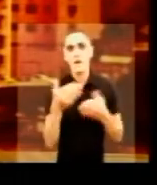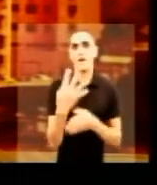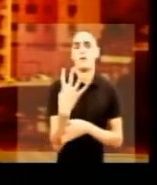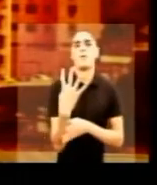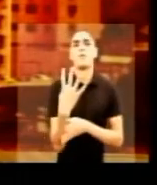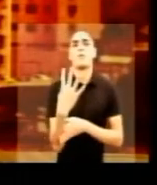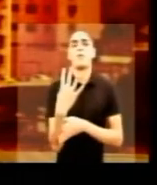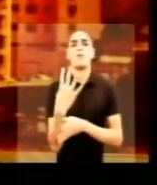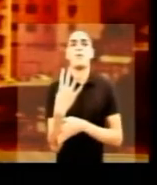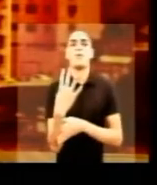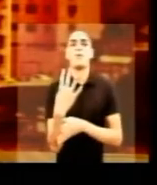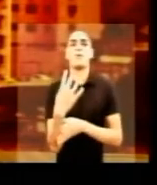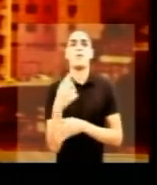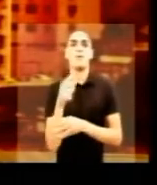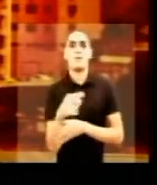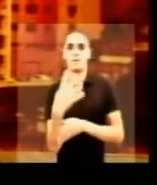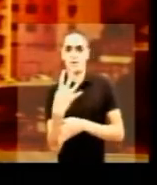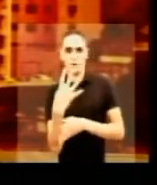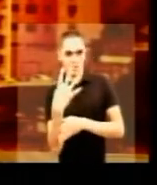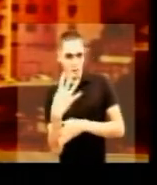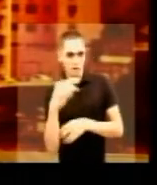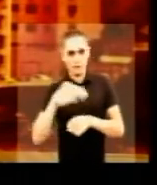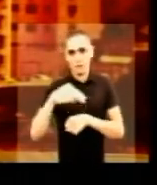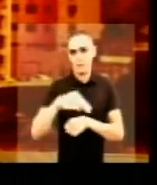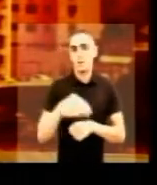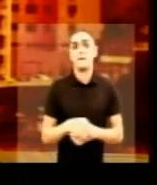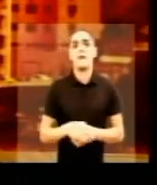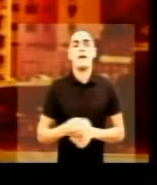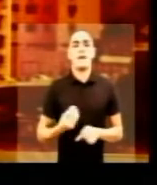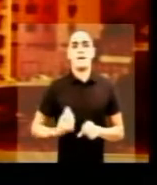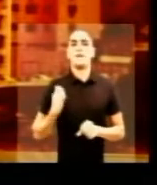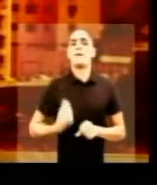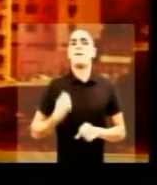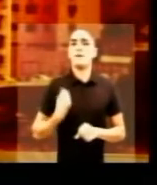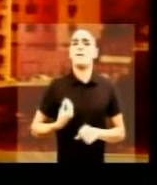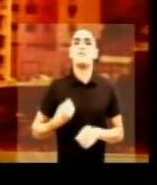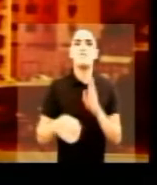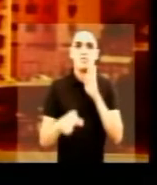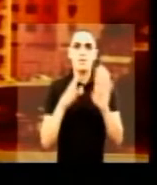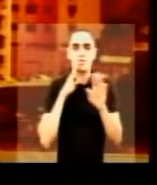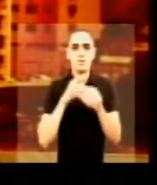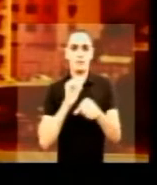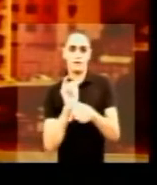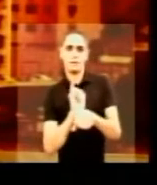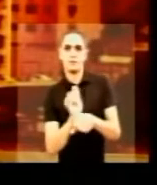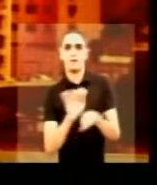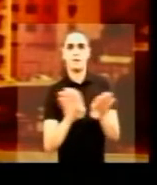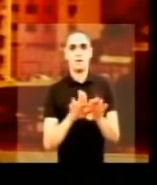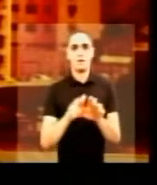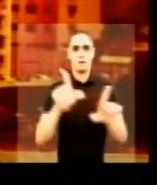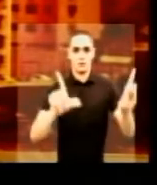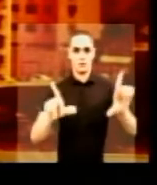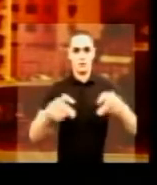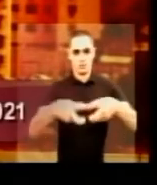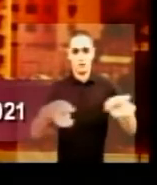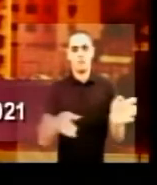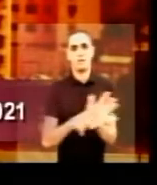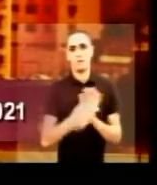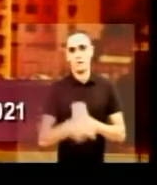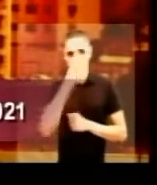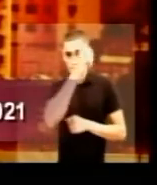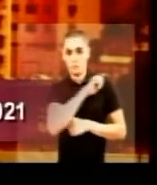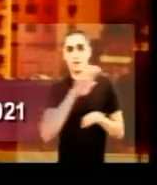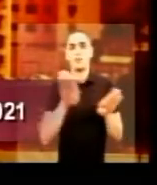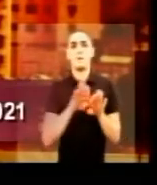4 horas e 4 minutos. Nós estamos ao vivo pelo Facebook, YouTube, TV Câmara de Rio Preto